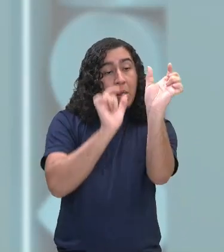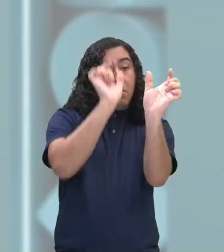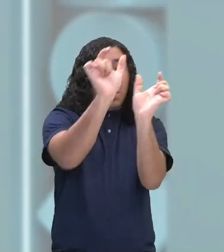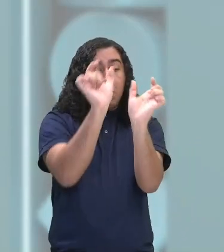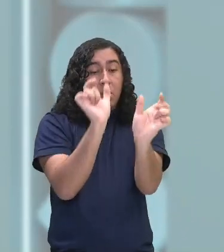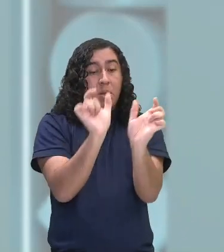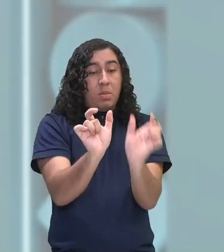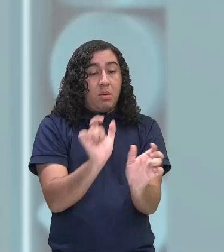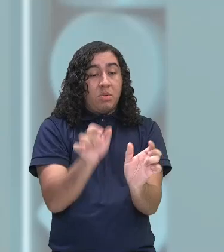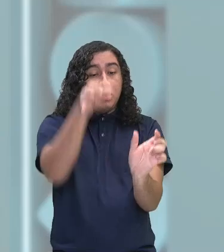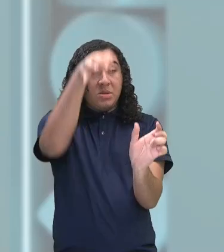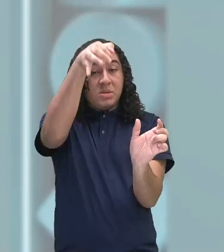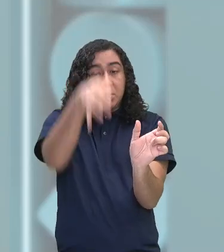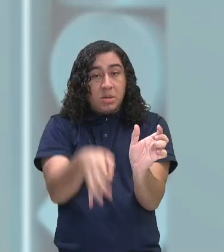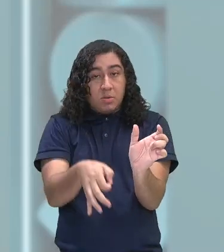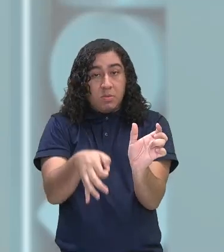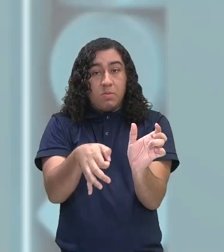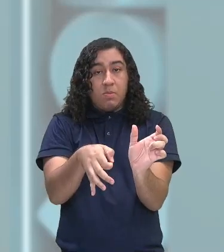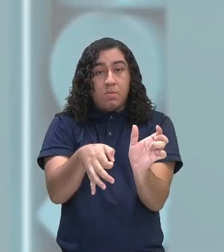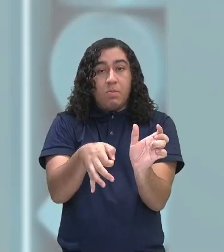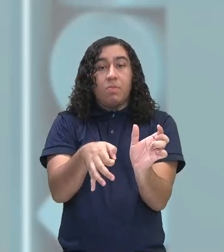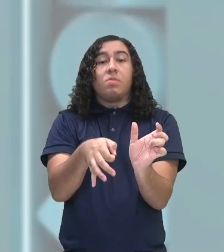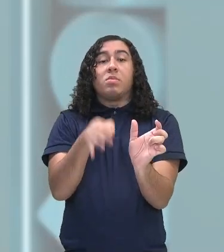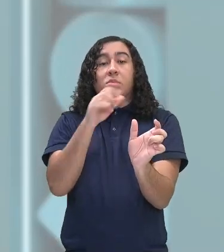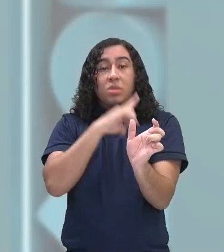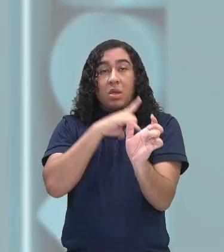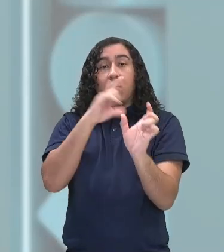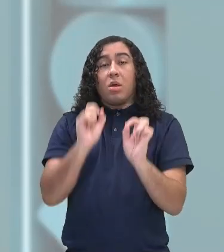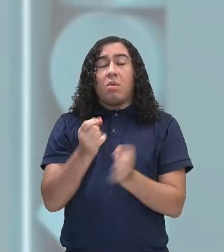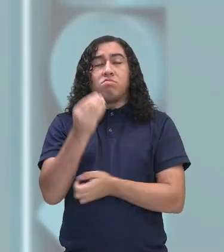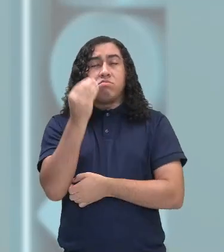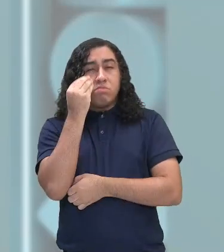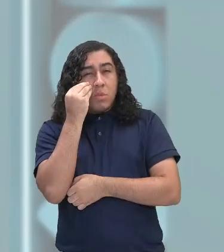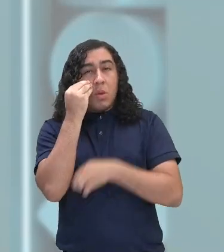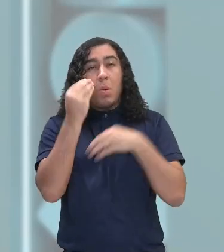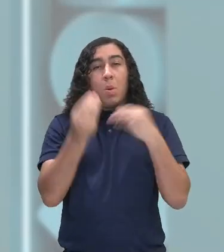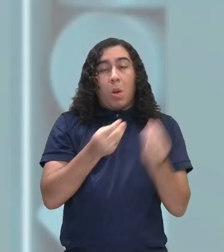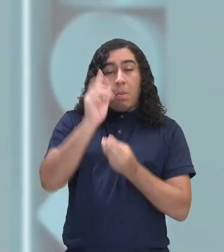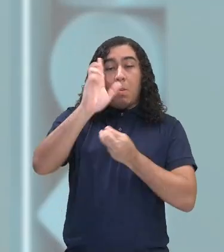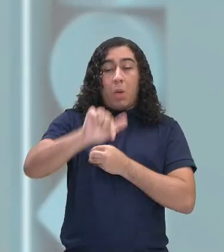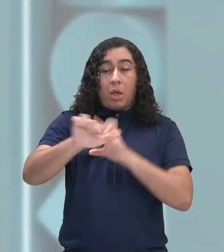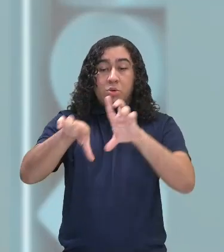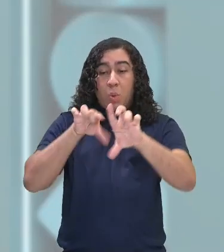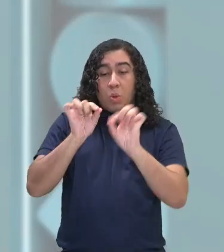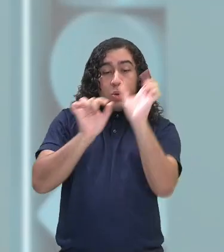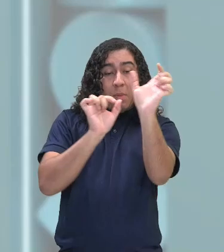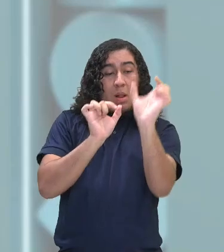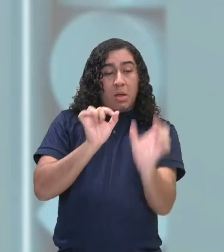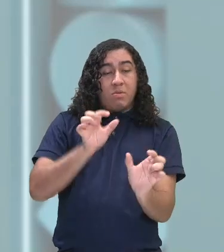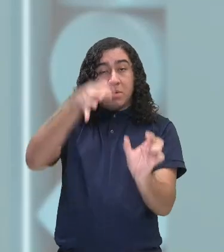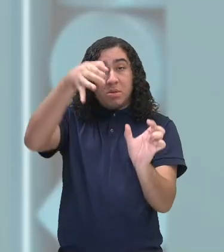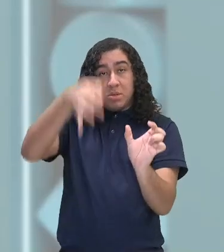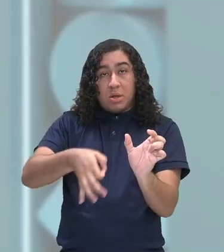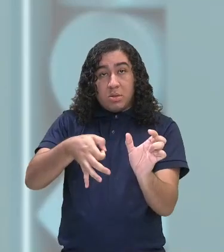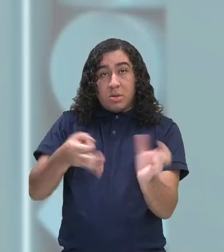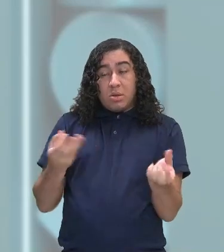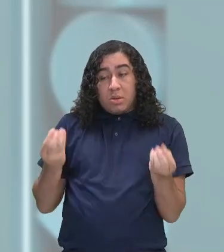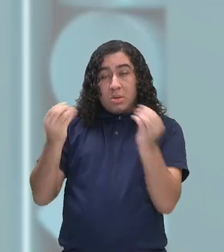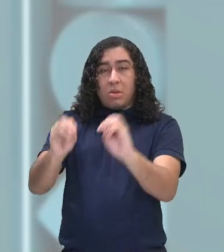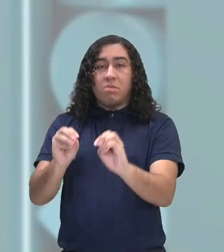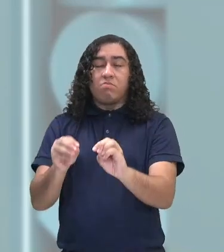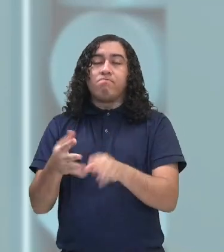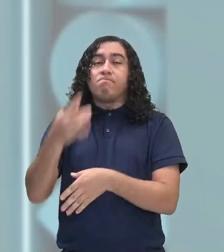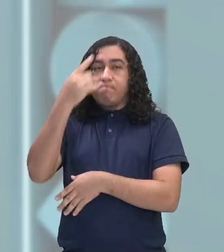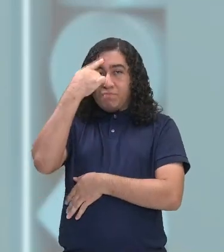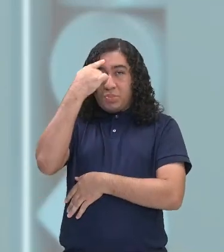um ourives. Trabalha e lapida uma pedra para colocar numa joia. Podem pensar a